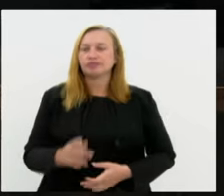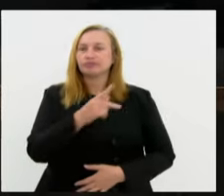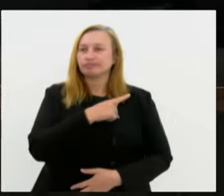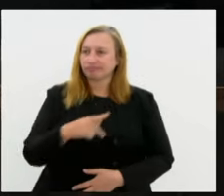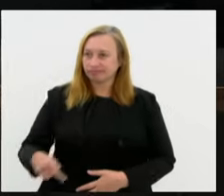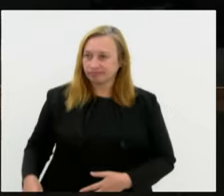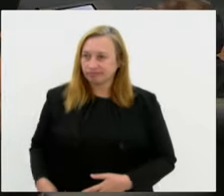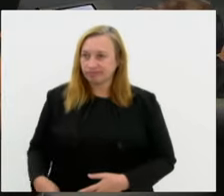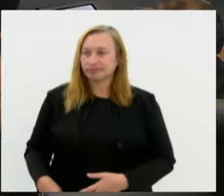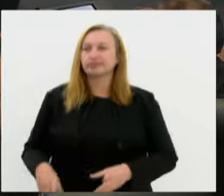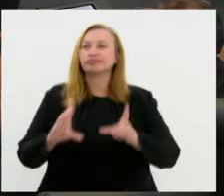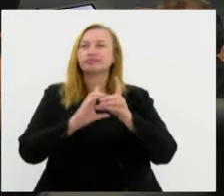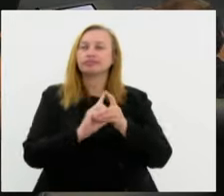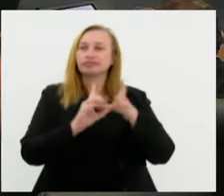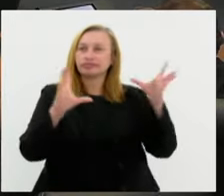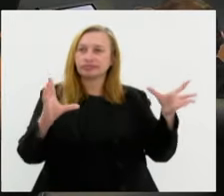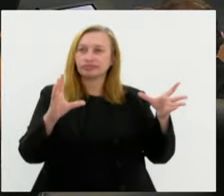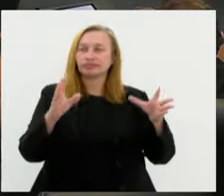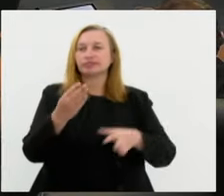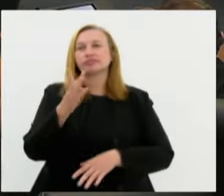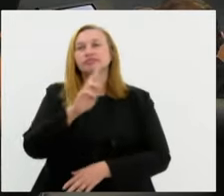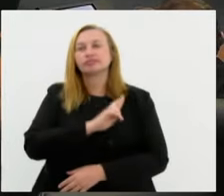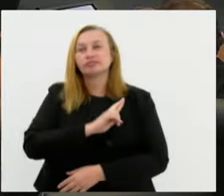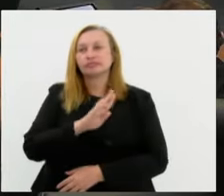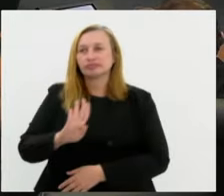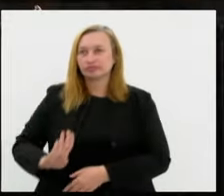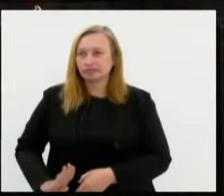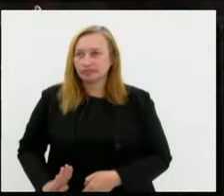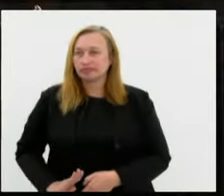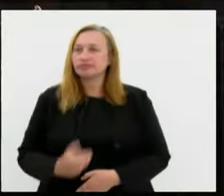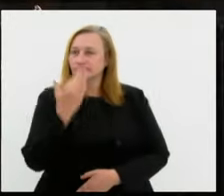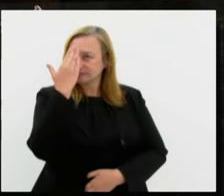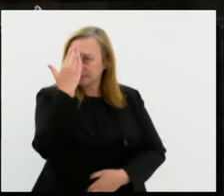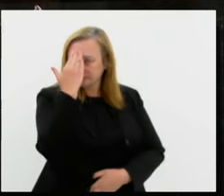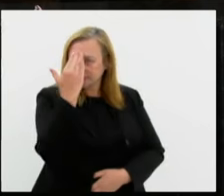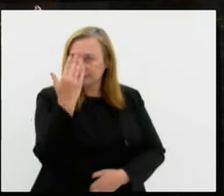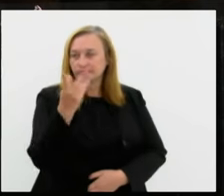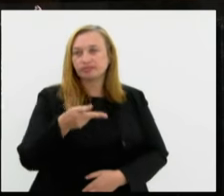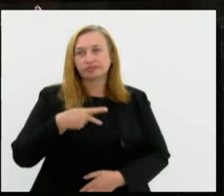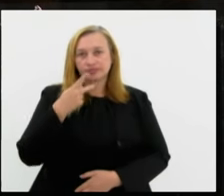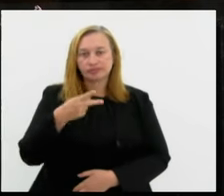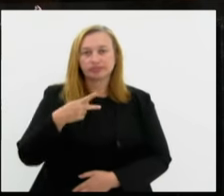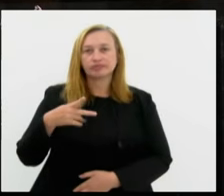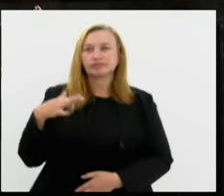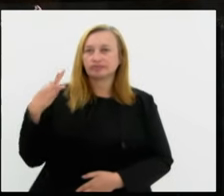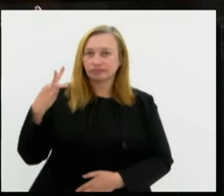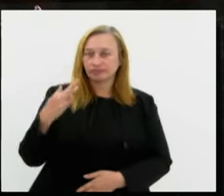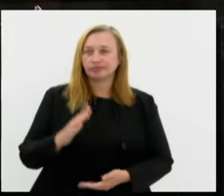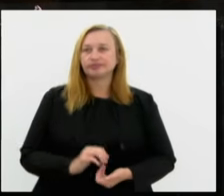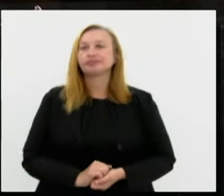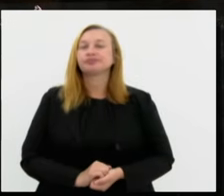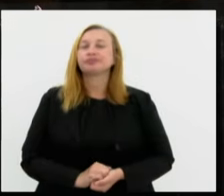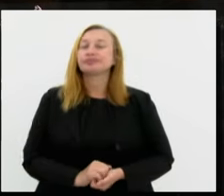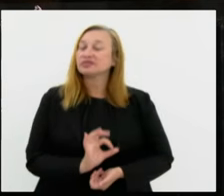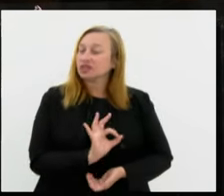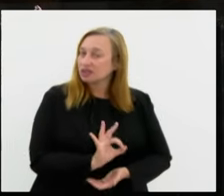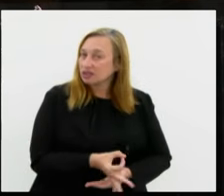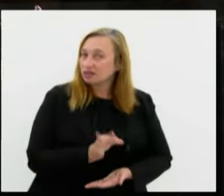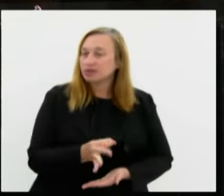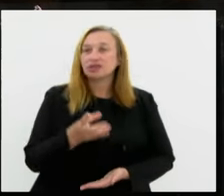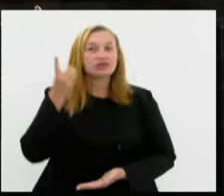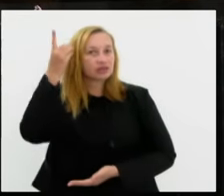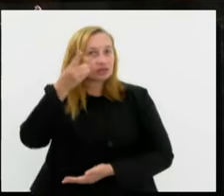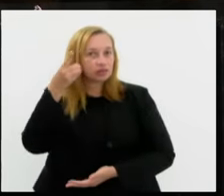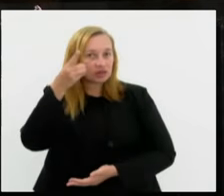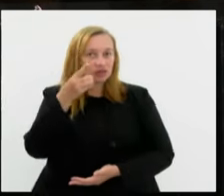Presidente Democrático Bacelar, obrigado aqui pela deferência. Serei breve. E, seguramente, deputado